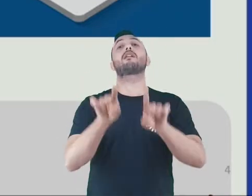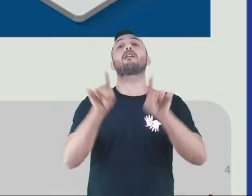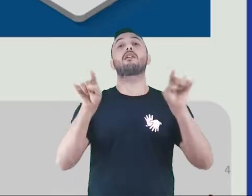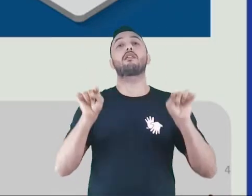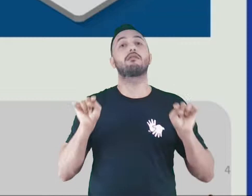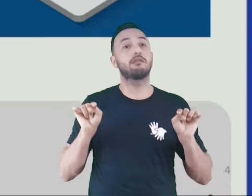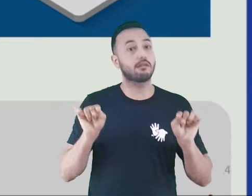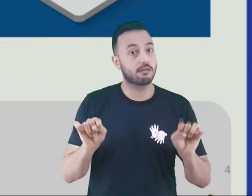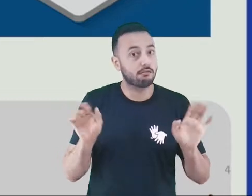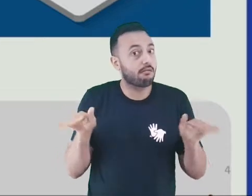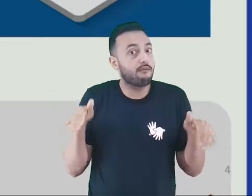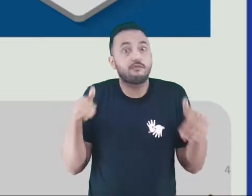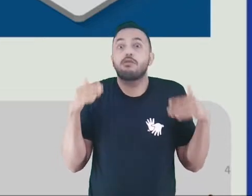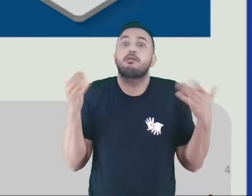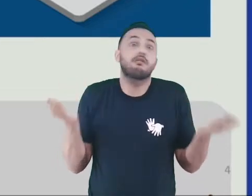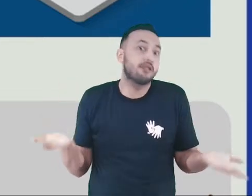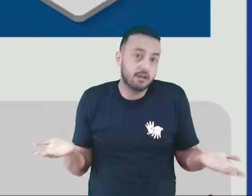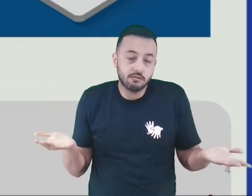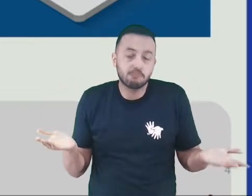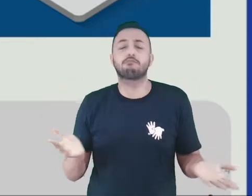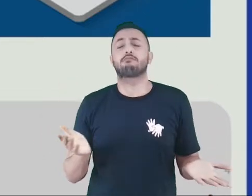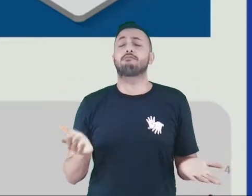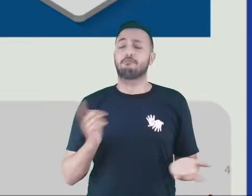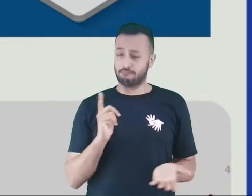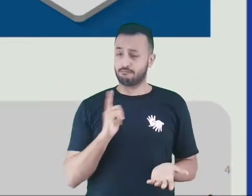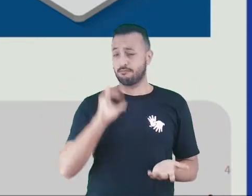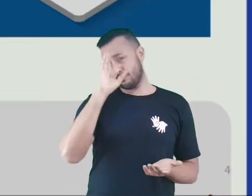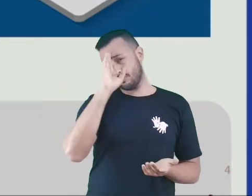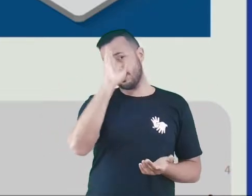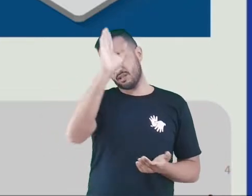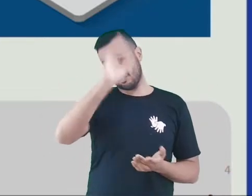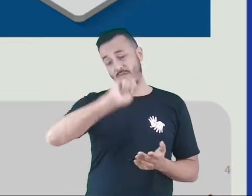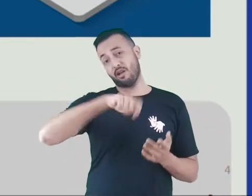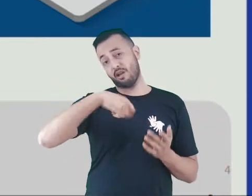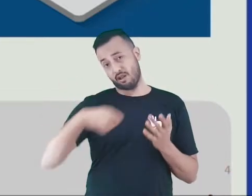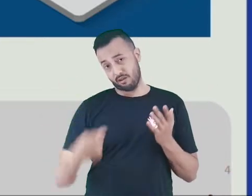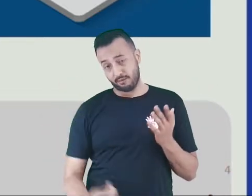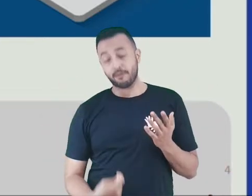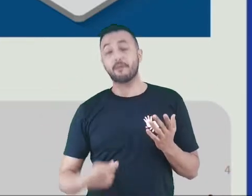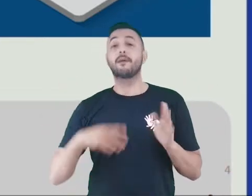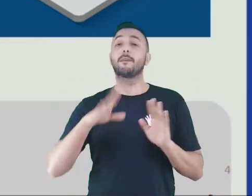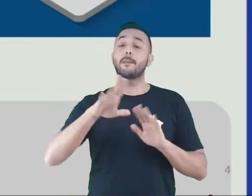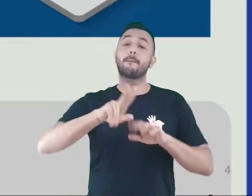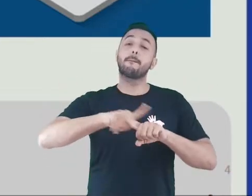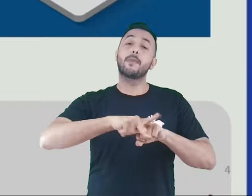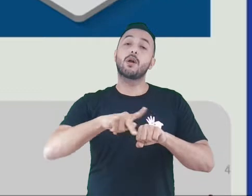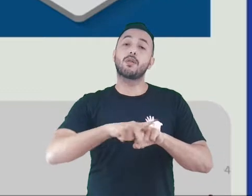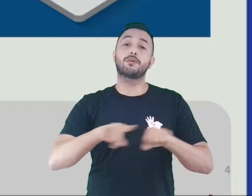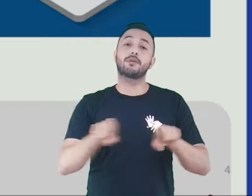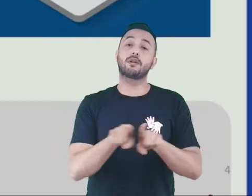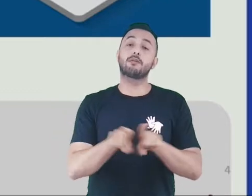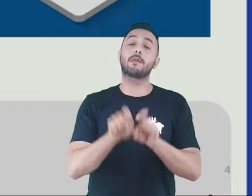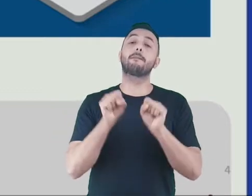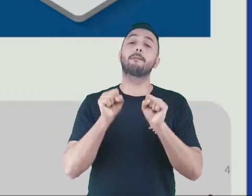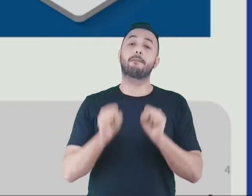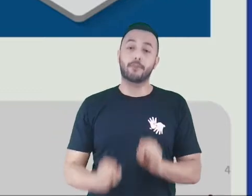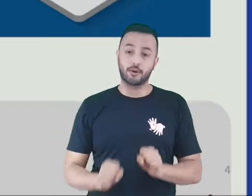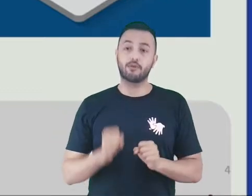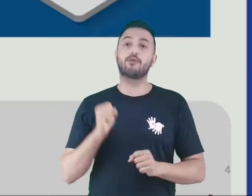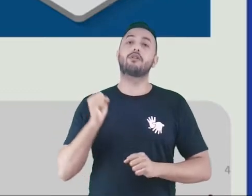indefinidos. Além dessa classificação principal, os pronomes também podem ser classificados